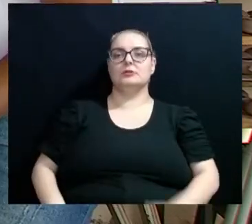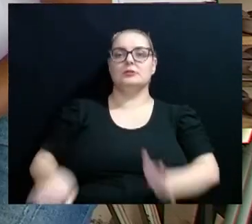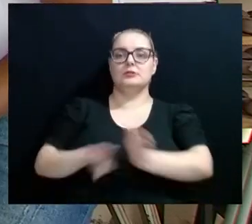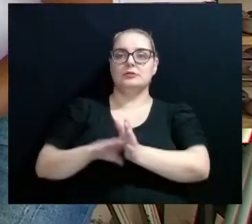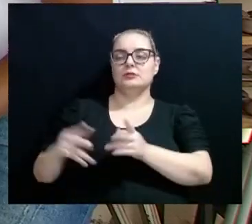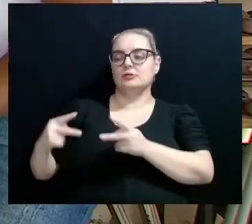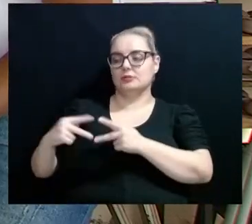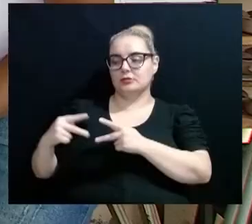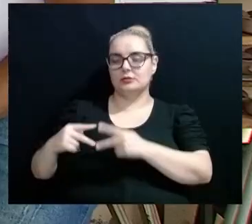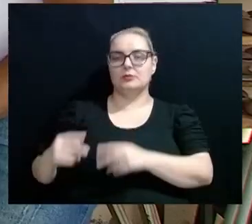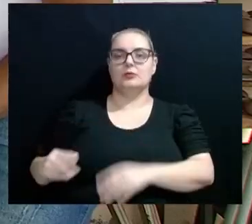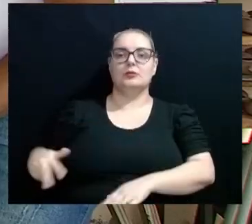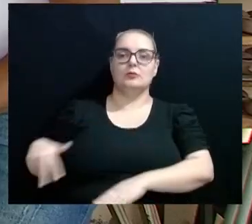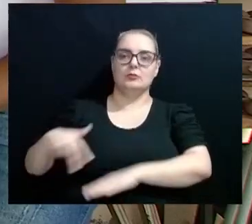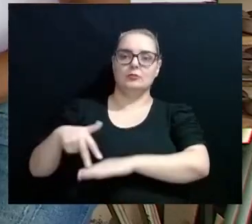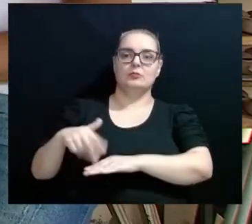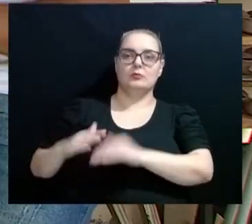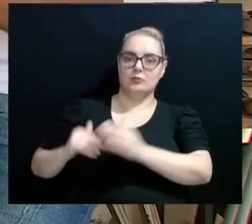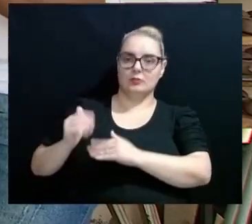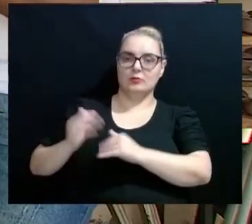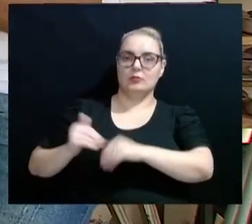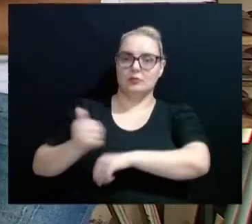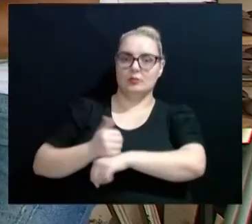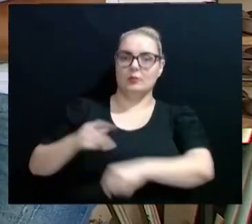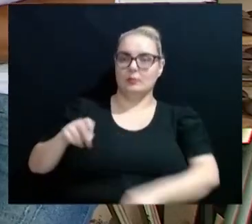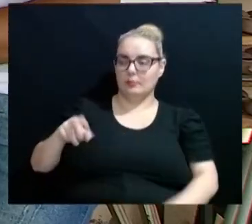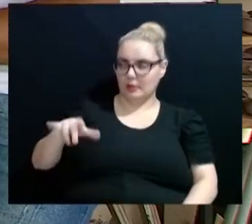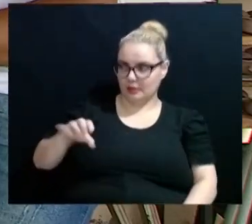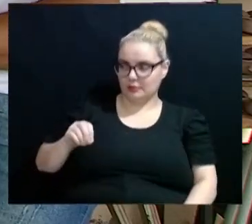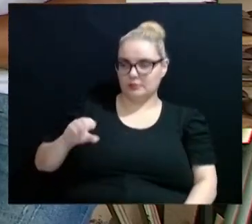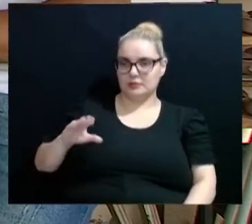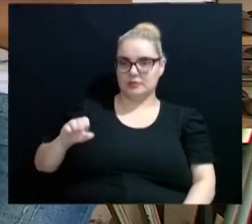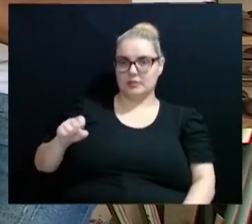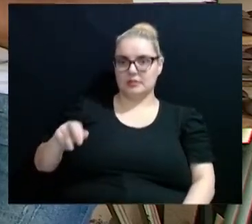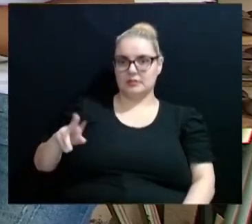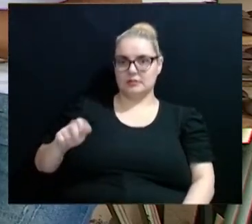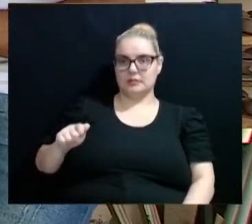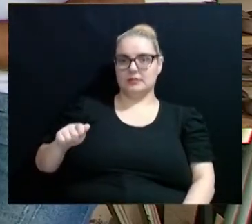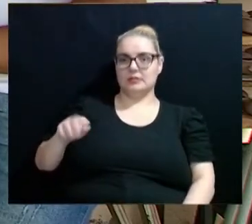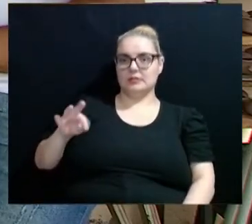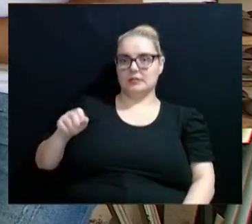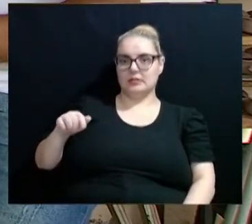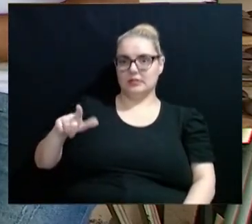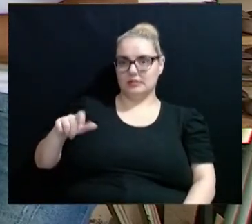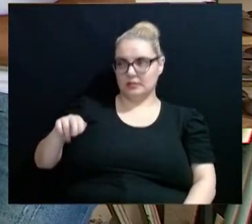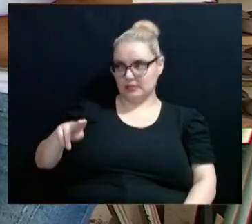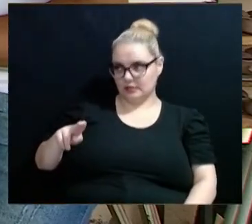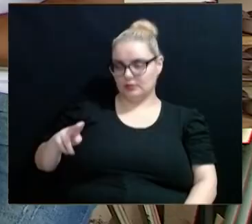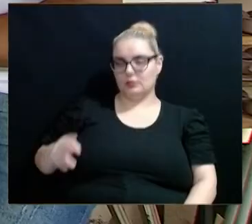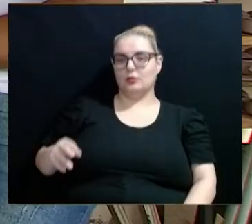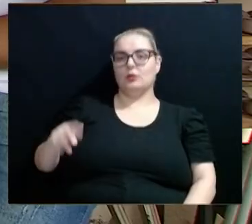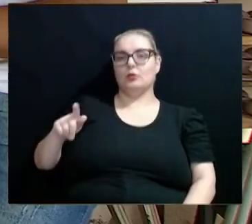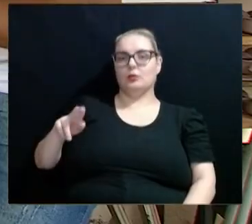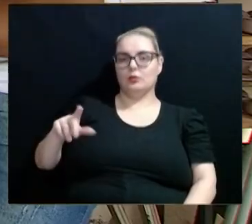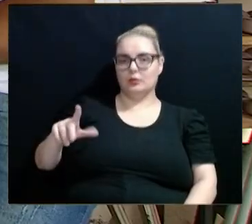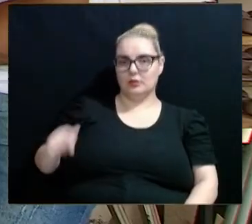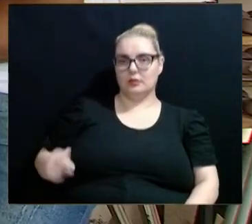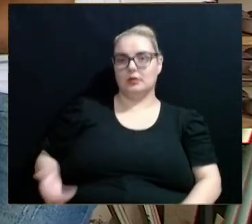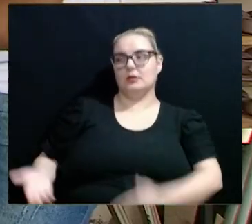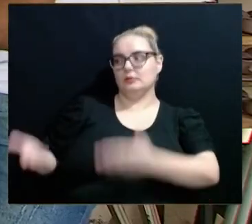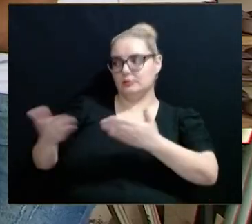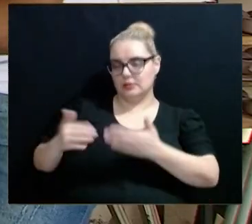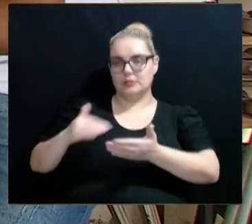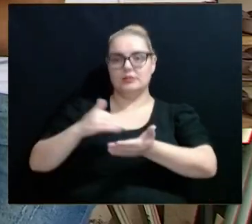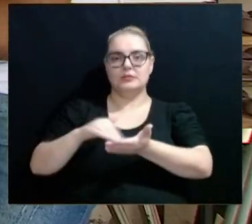depois se reflete nesse Sim, material? foi dentro desse mesmo projeto. Chegou em Paulínia um escultor chamado Paulo